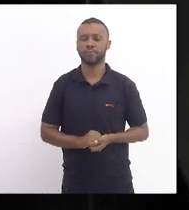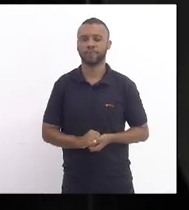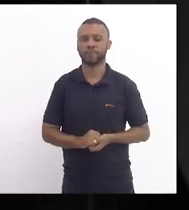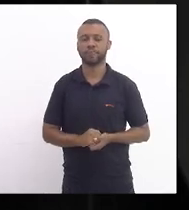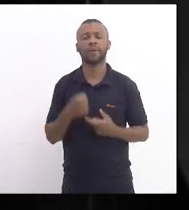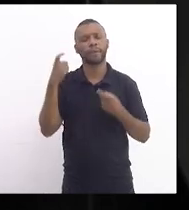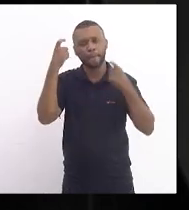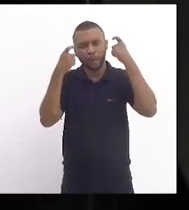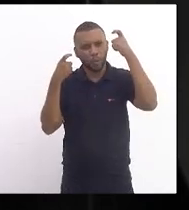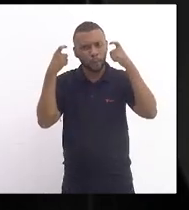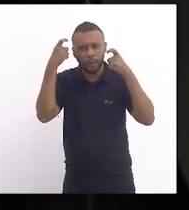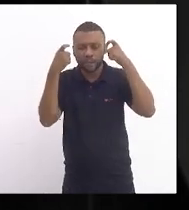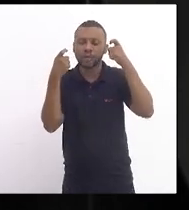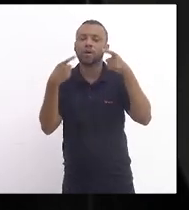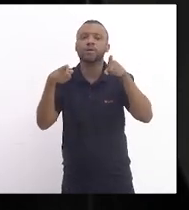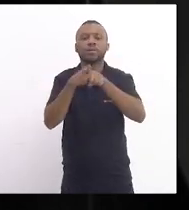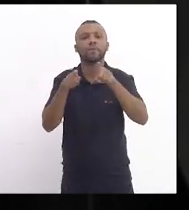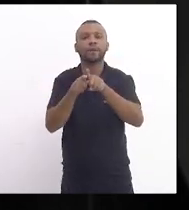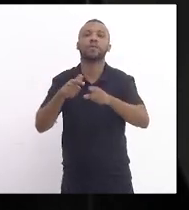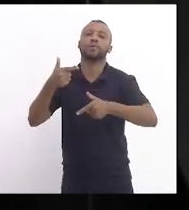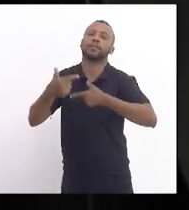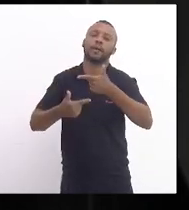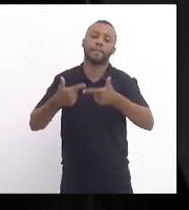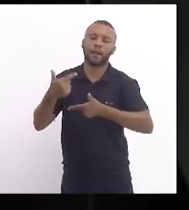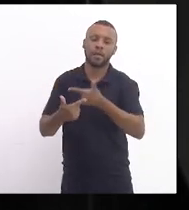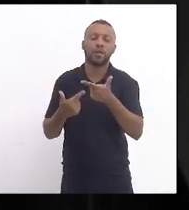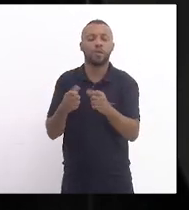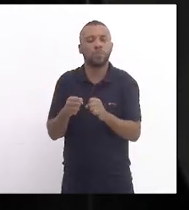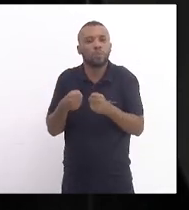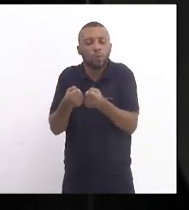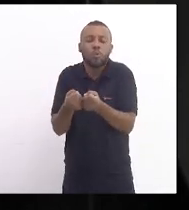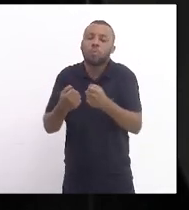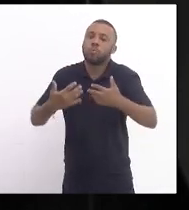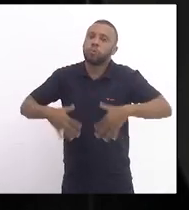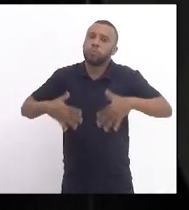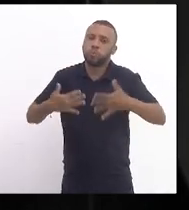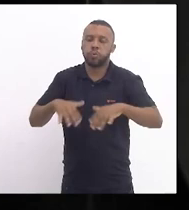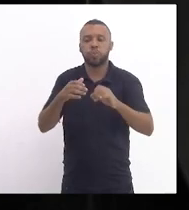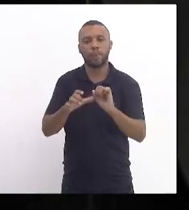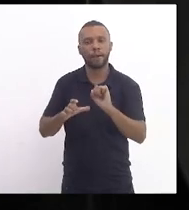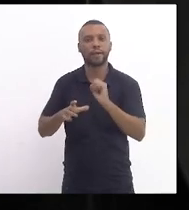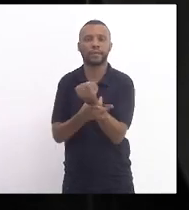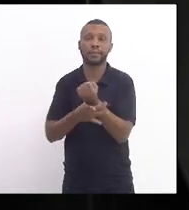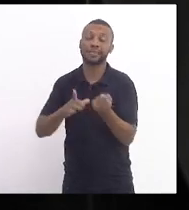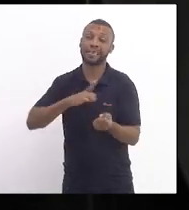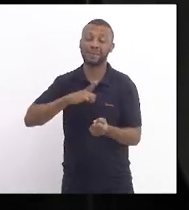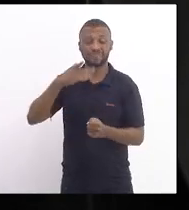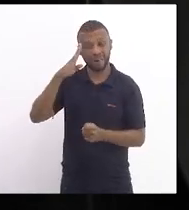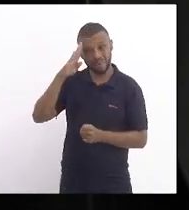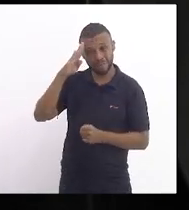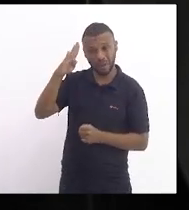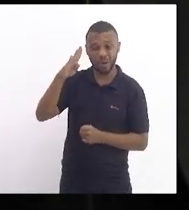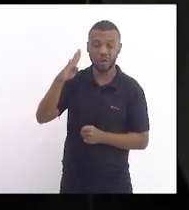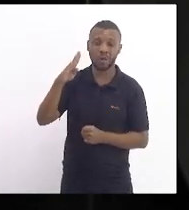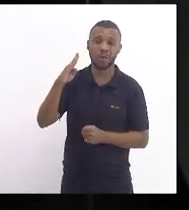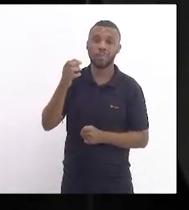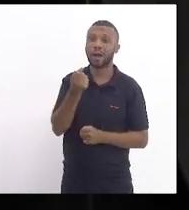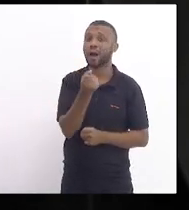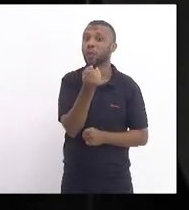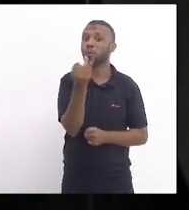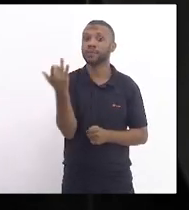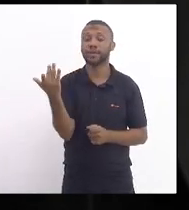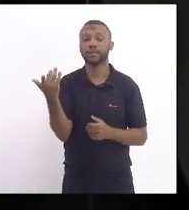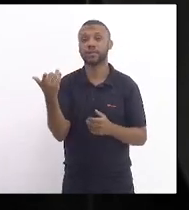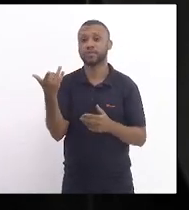muita preocupação e trabalhei muito para garantir isso que haja uma maior numa maior o número de